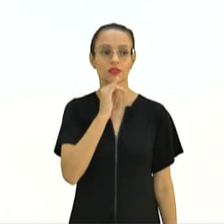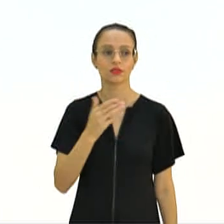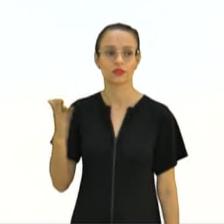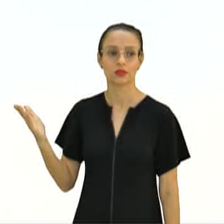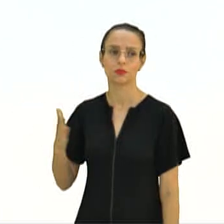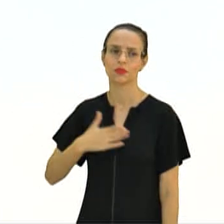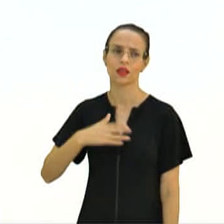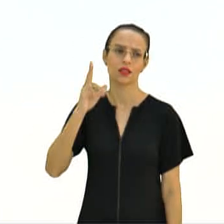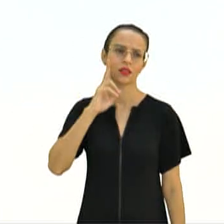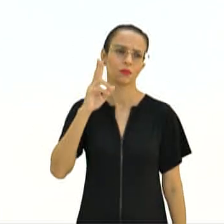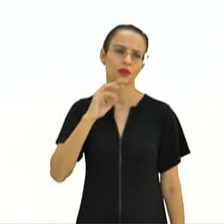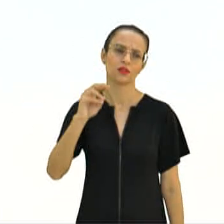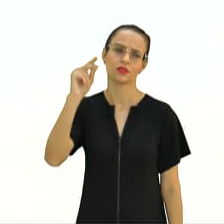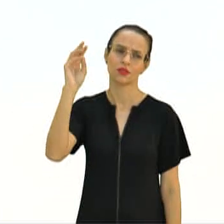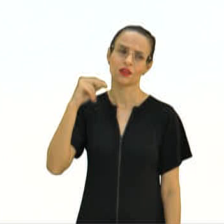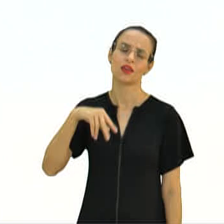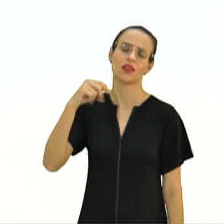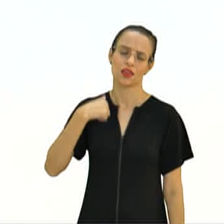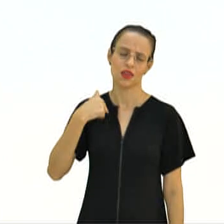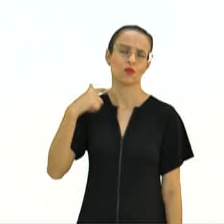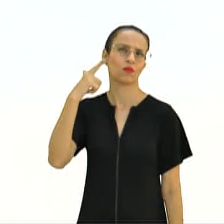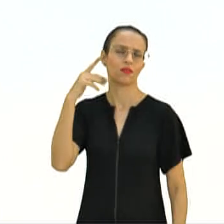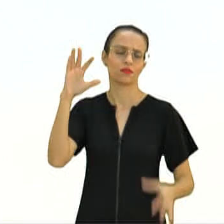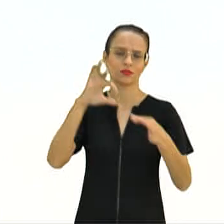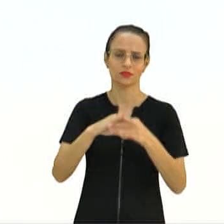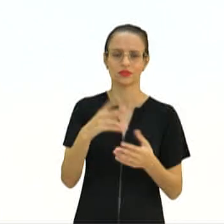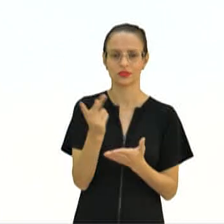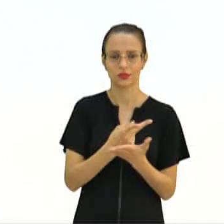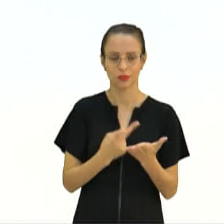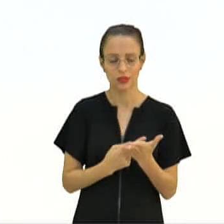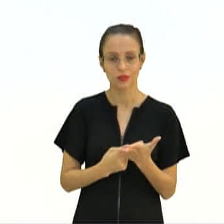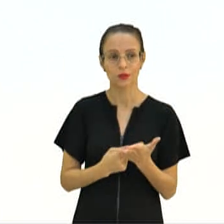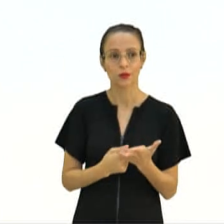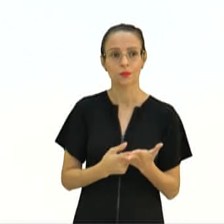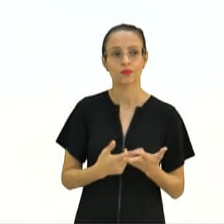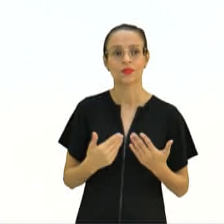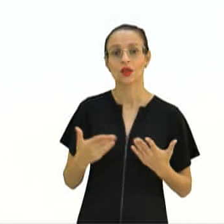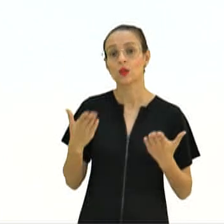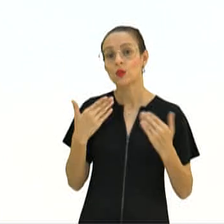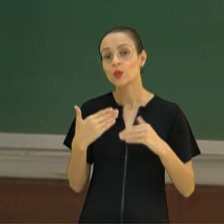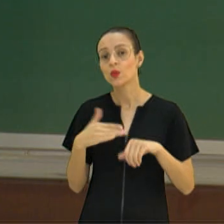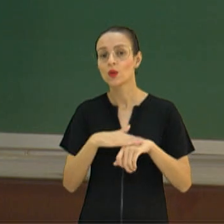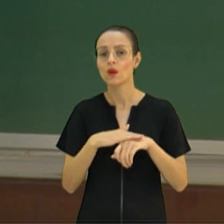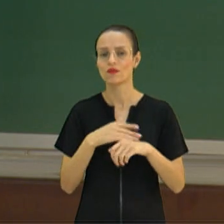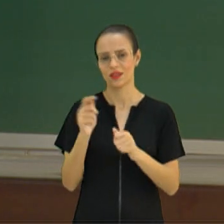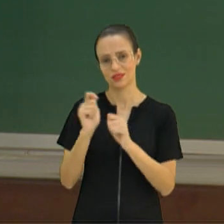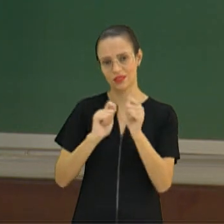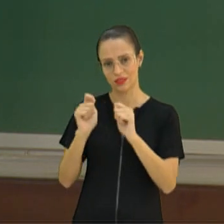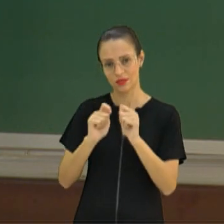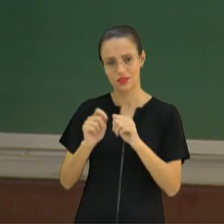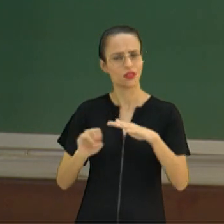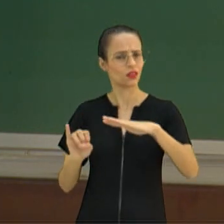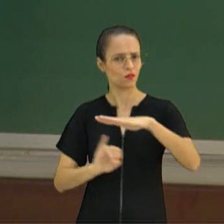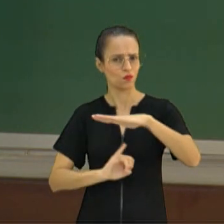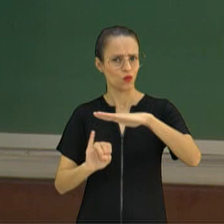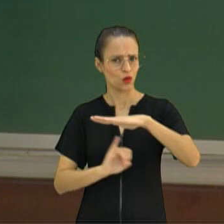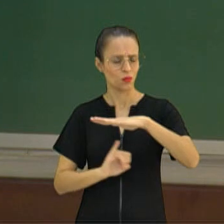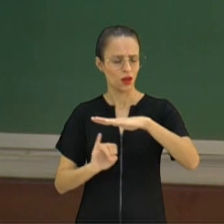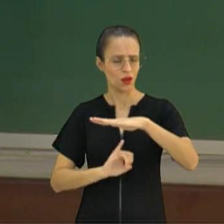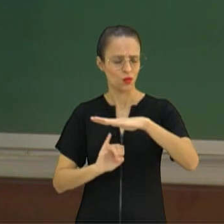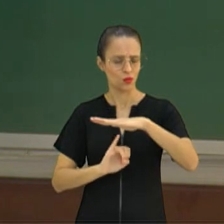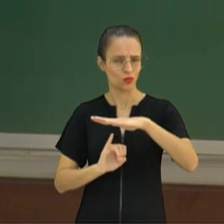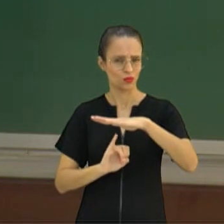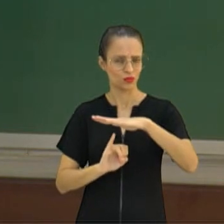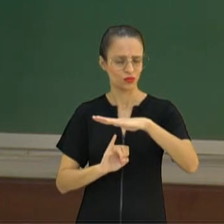minhas lembranças mais antigas, eu me vejo sempre desenhando. Era uma conversa, a entrevista. Informal, ela ocorreu antes